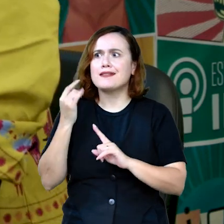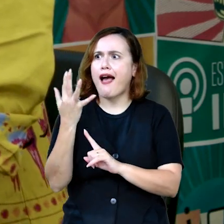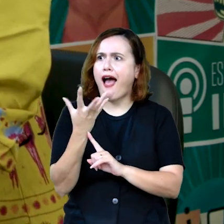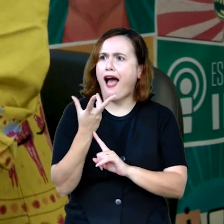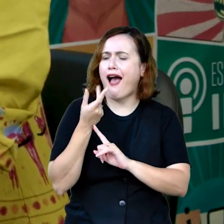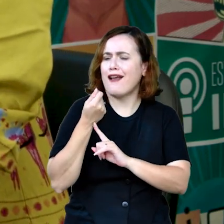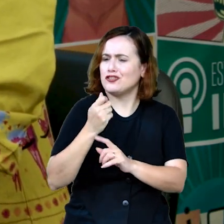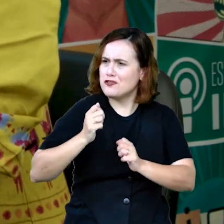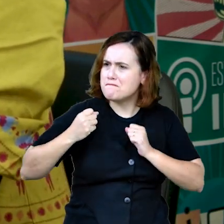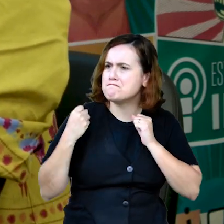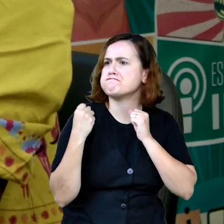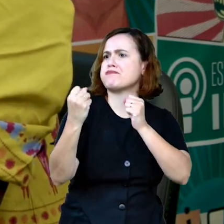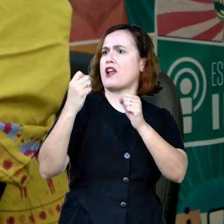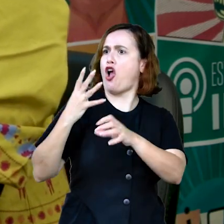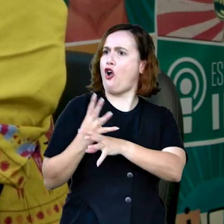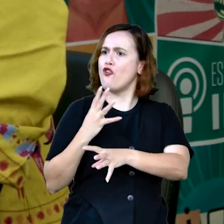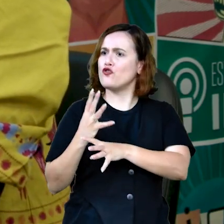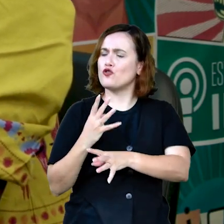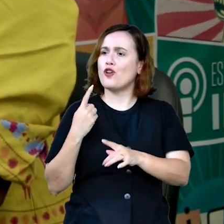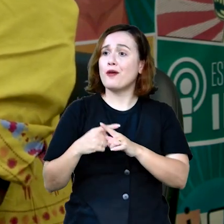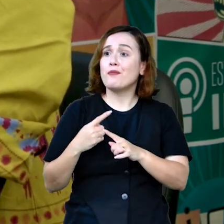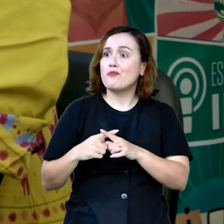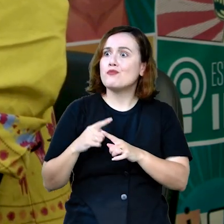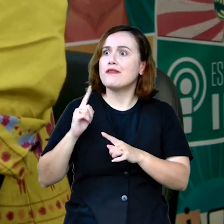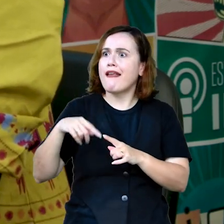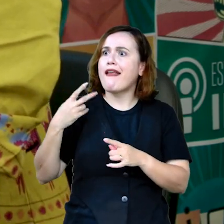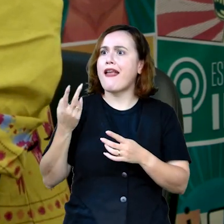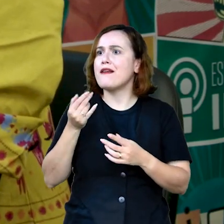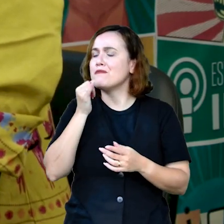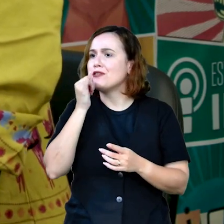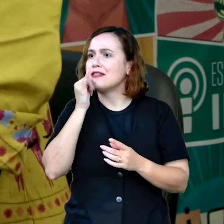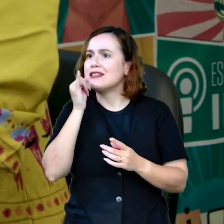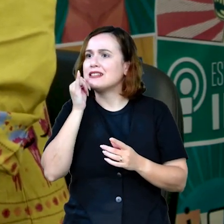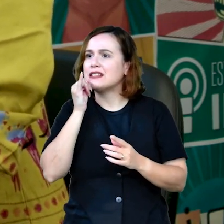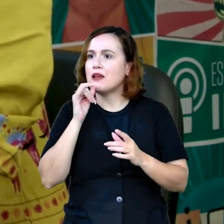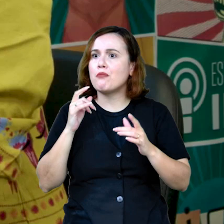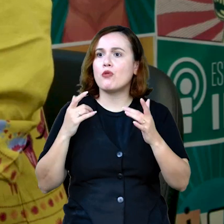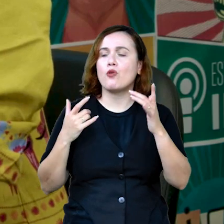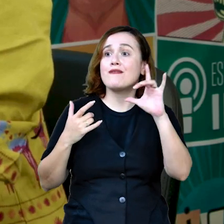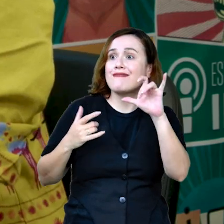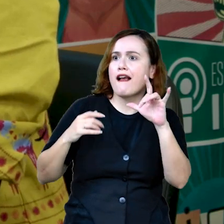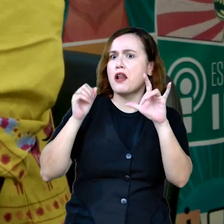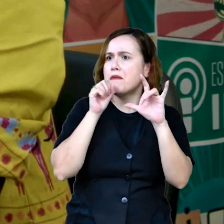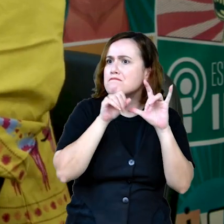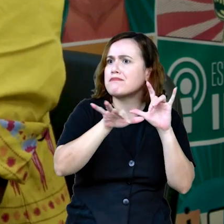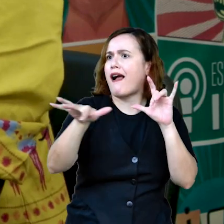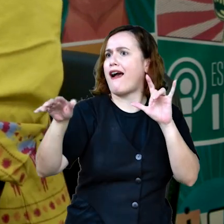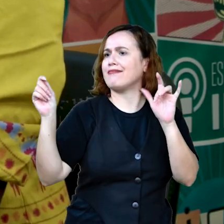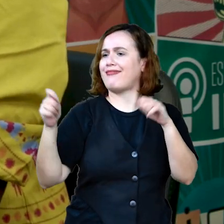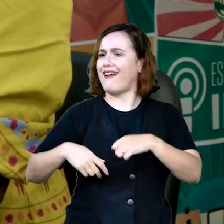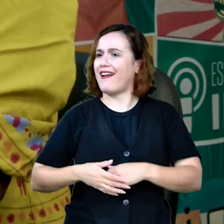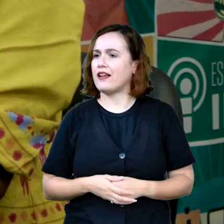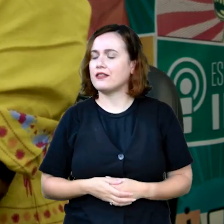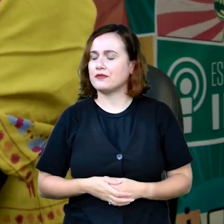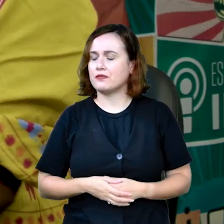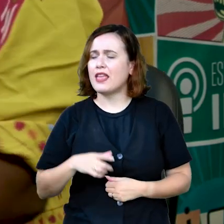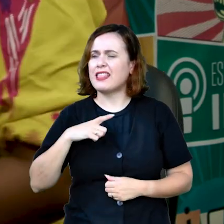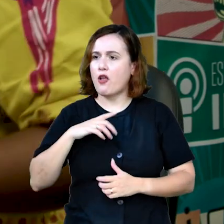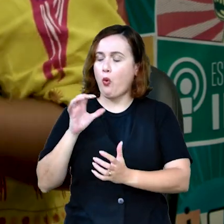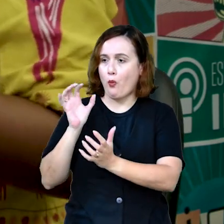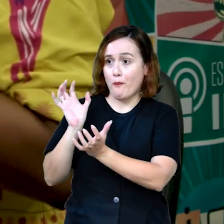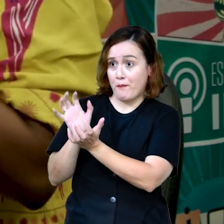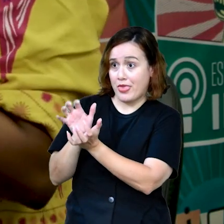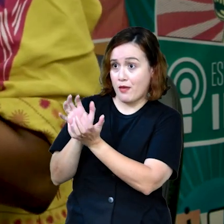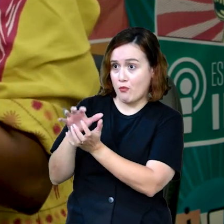live. Teve um grupo em Pernambuco que fez um negócio muito maneiro. Ele fez um espetáculo por meio do WhatsApp.